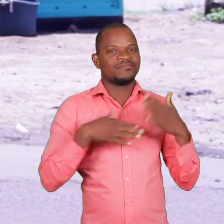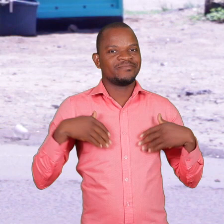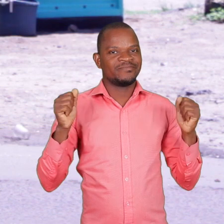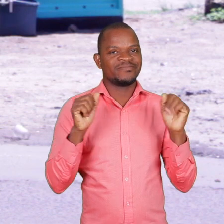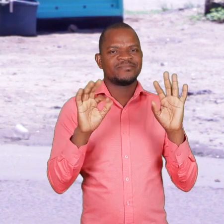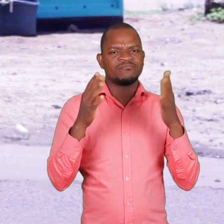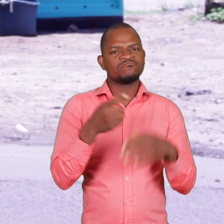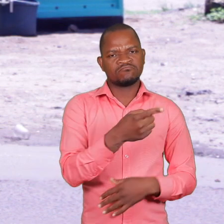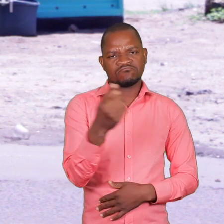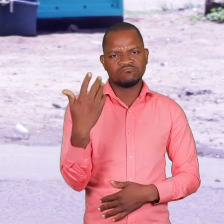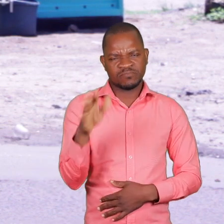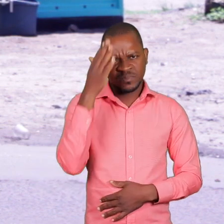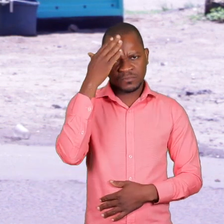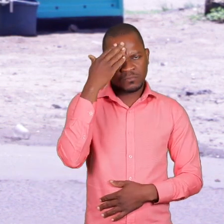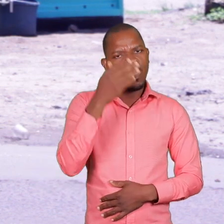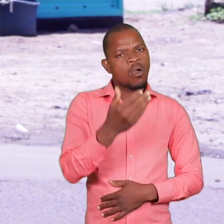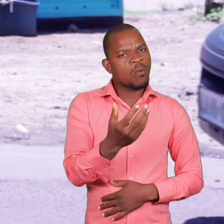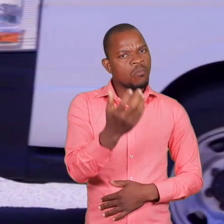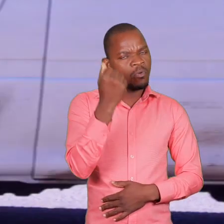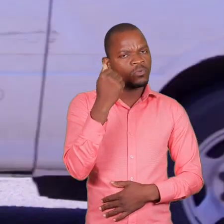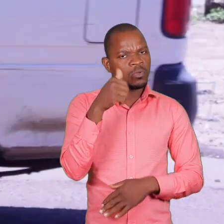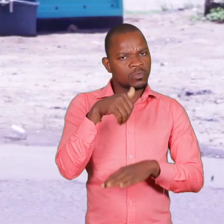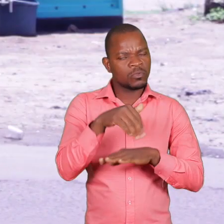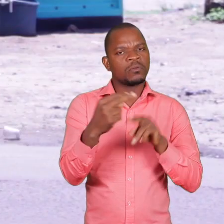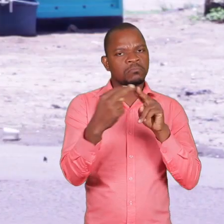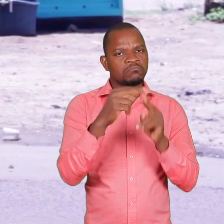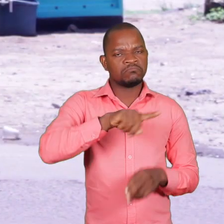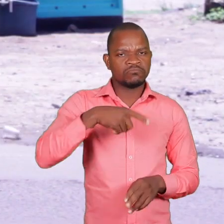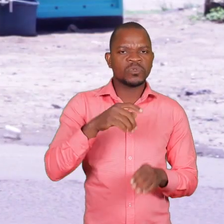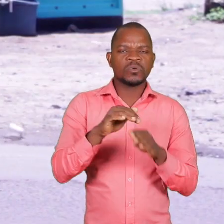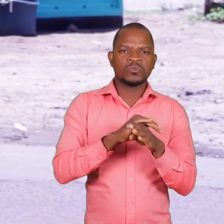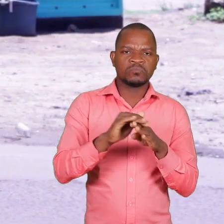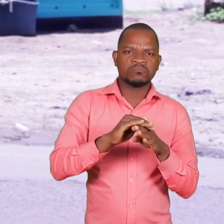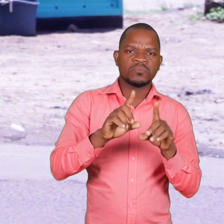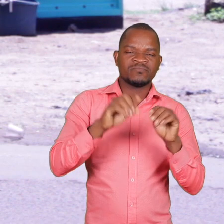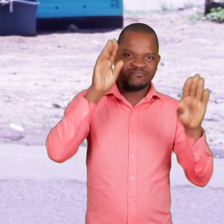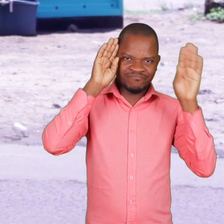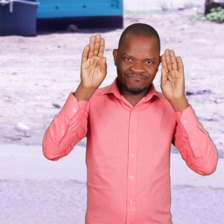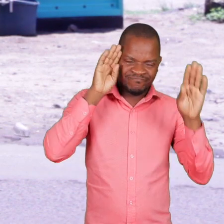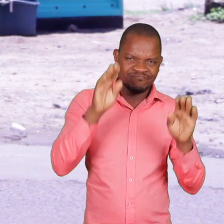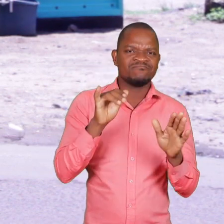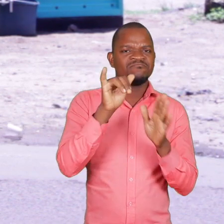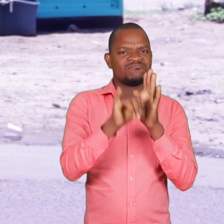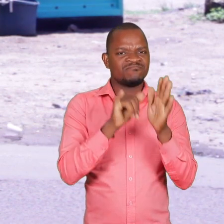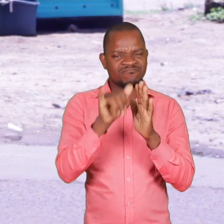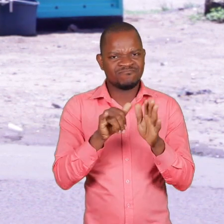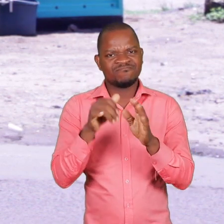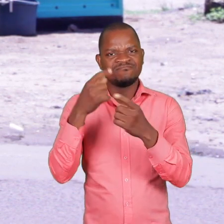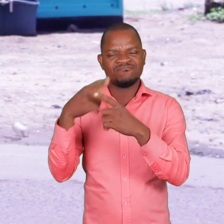Vida. Já sabe que pode continuar em contato conosco através das redes sociais. Nós estamos no Facebook, no